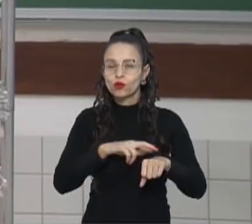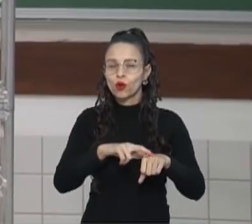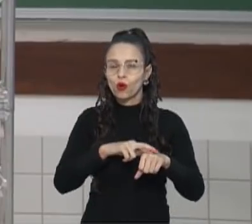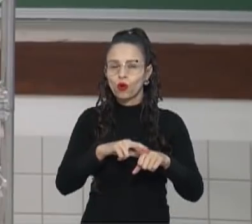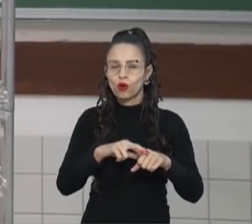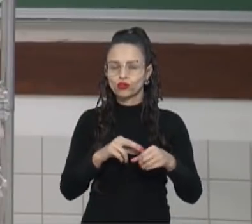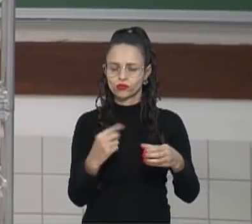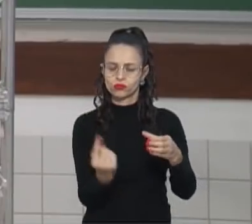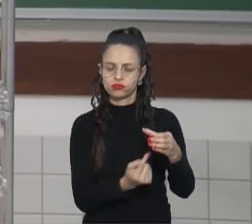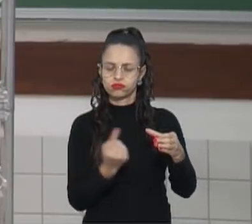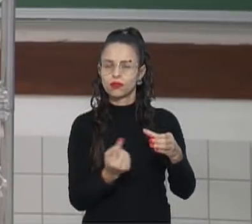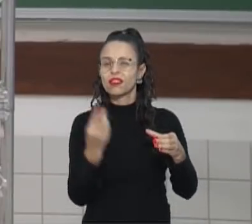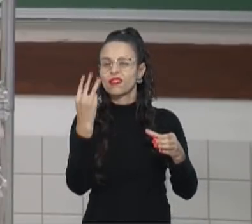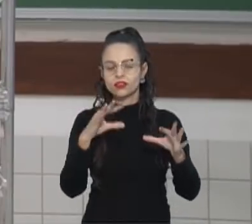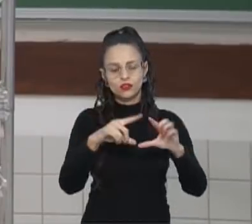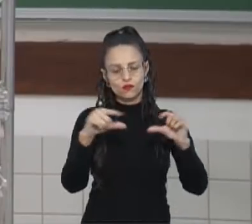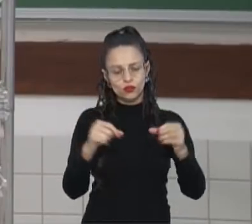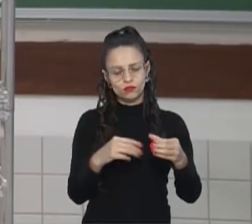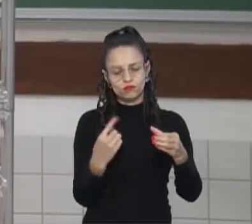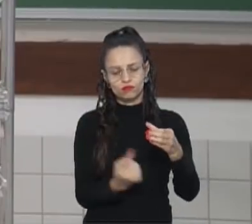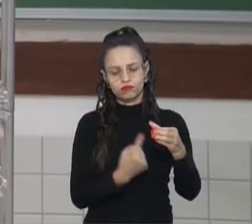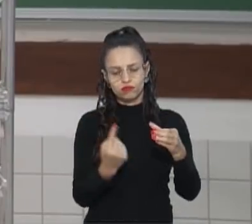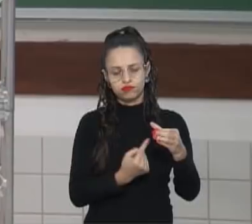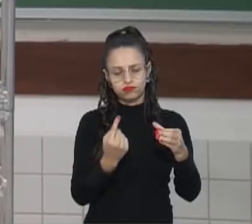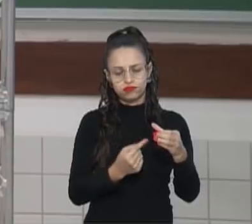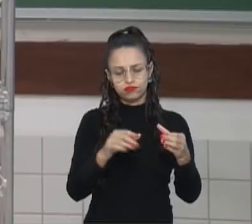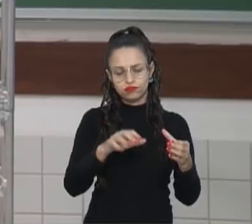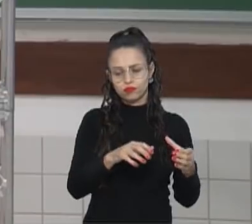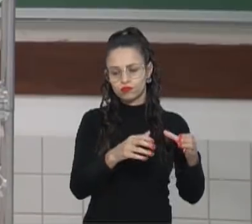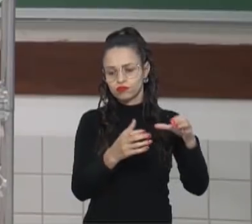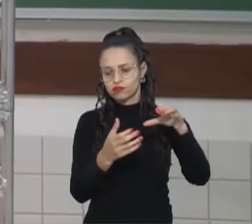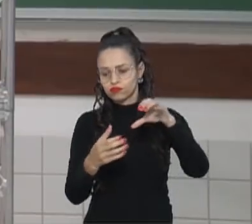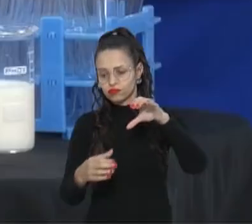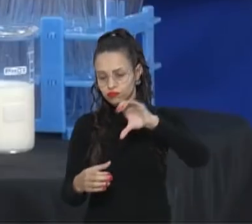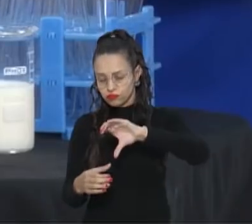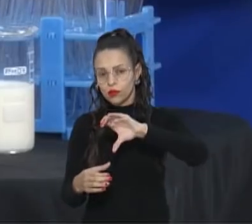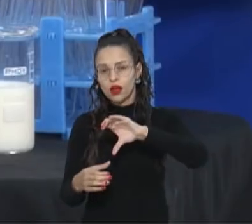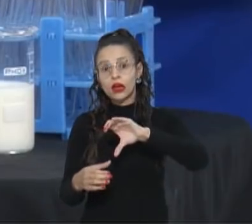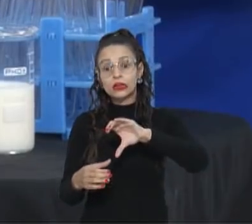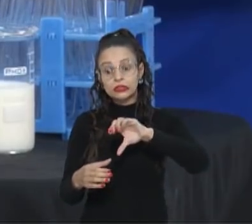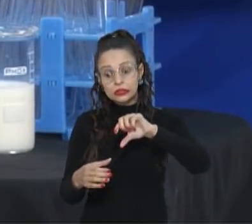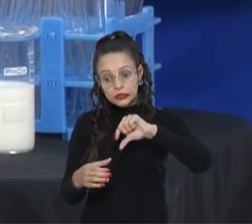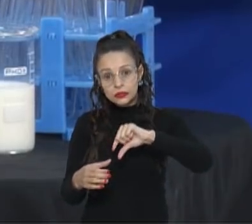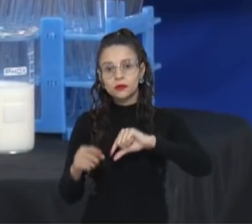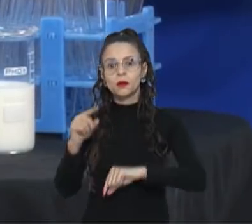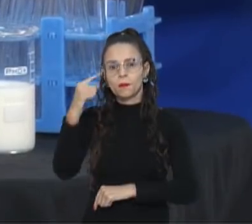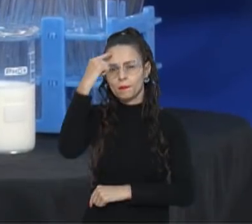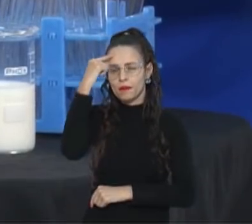bater com água no liquidificador, coar e usar no máximo em meia hora.